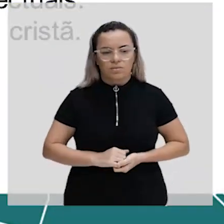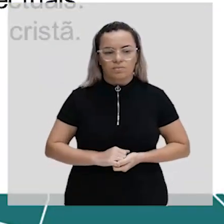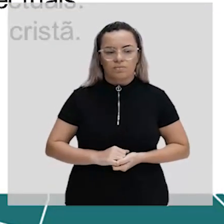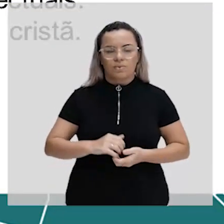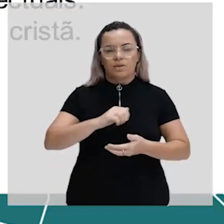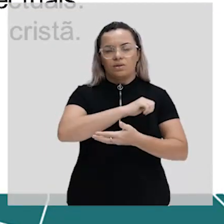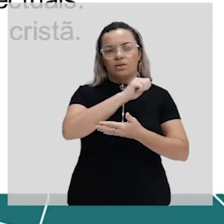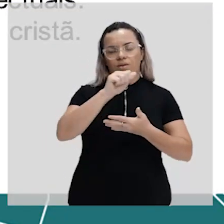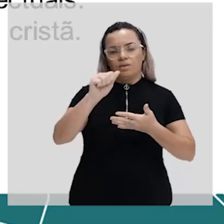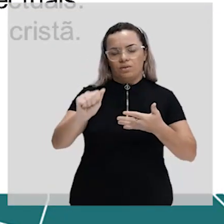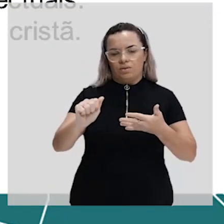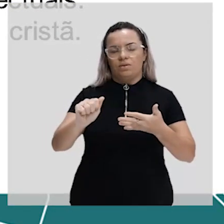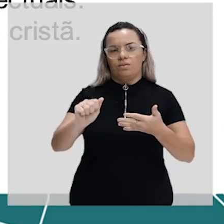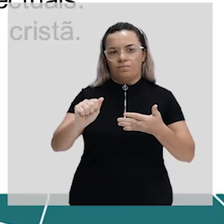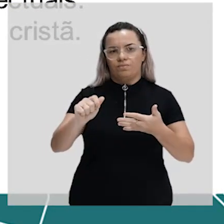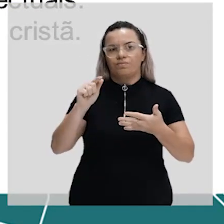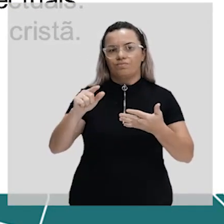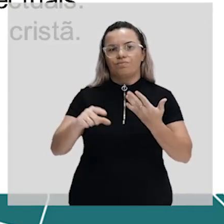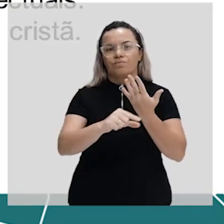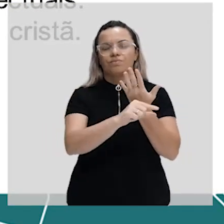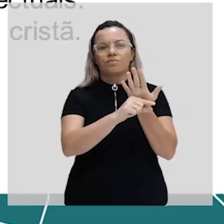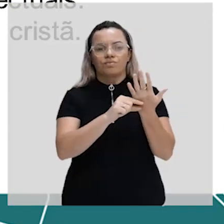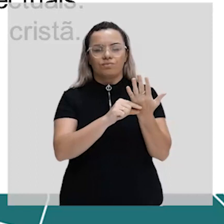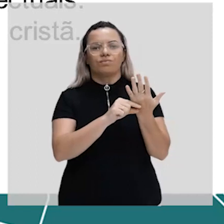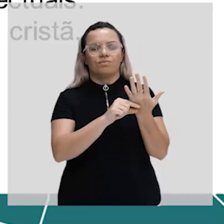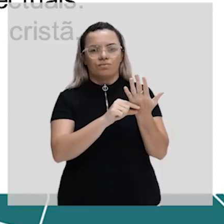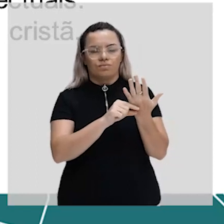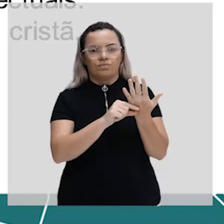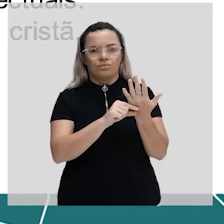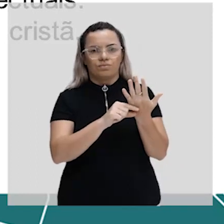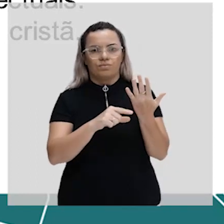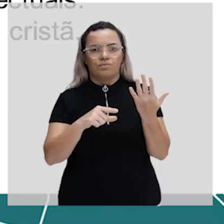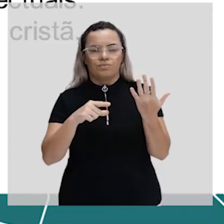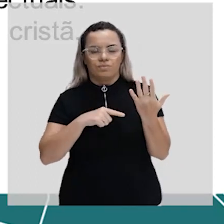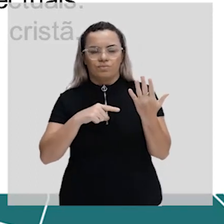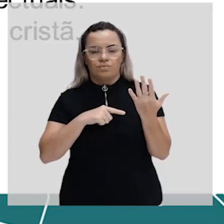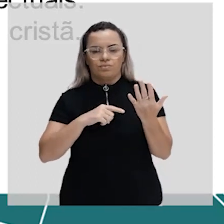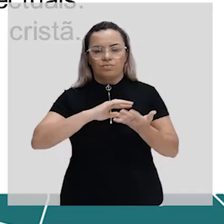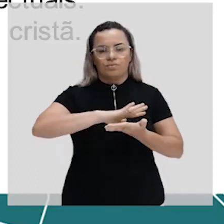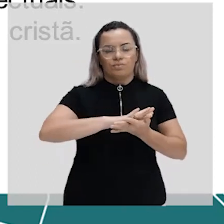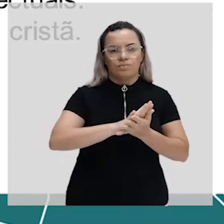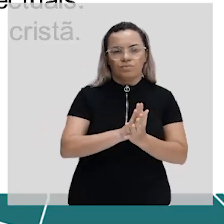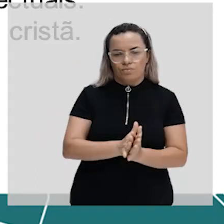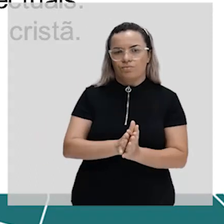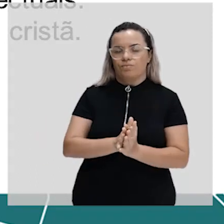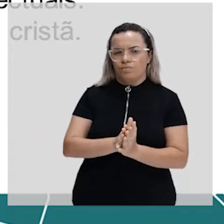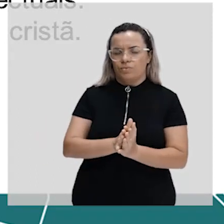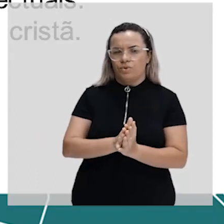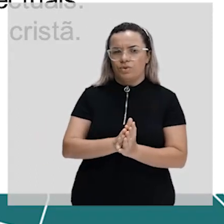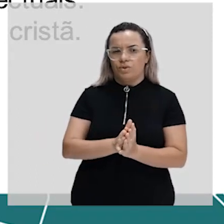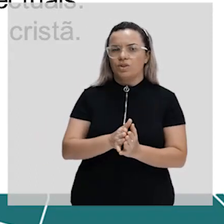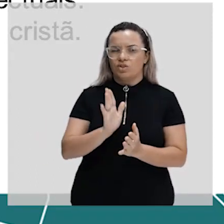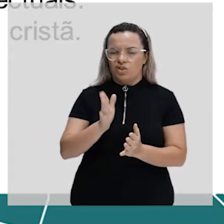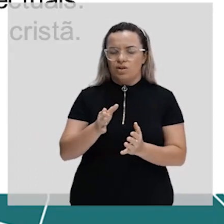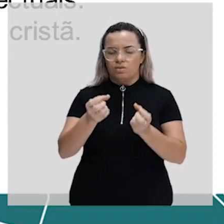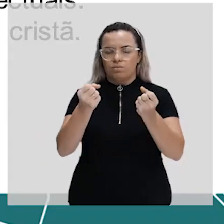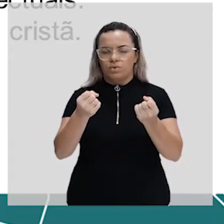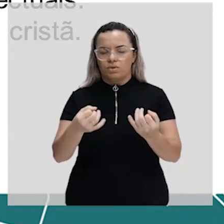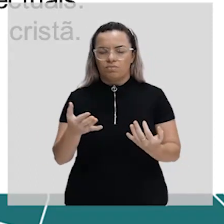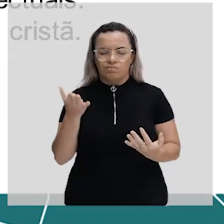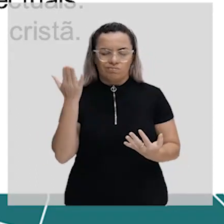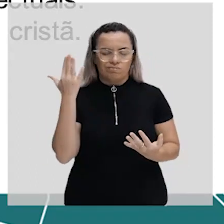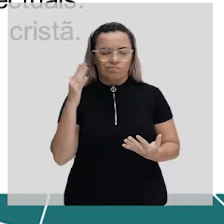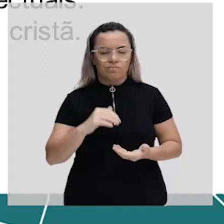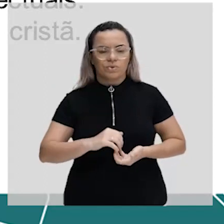Gente, o Cruz de Souza ele trouxe essa questão da discriminação, nós já falamos isso em outras aulas, tá bom? Então, quando ele